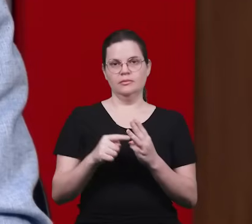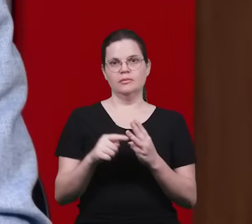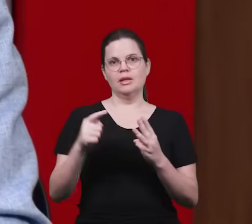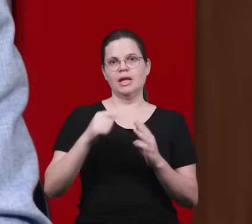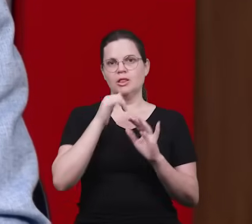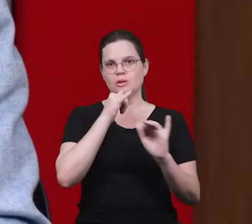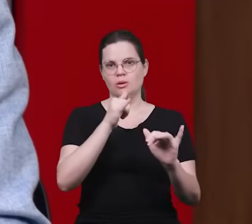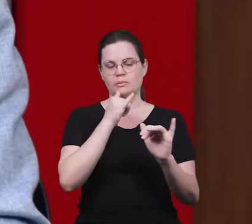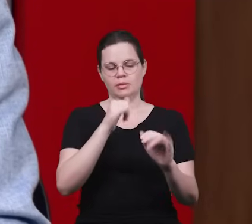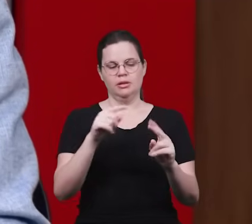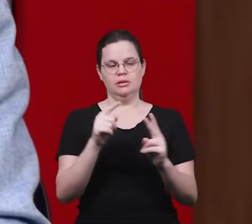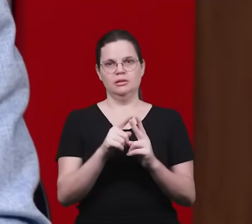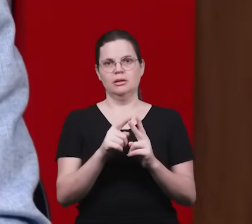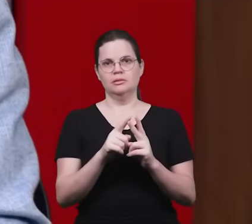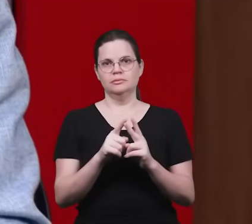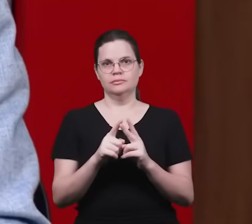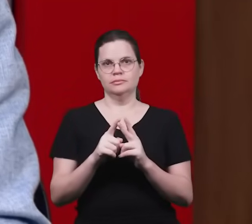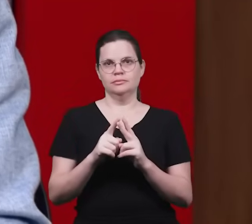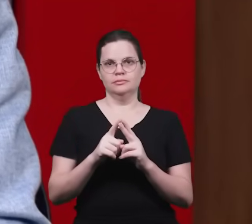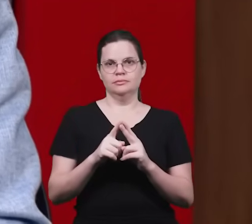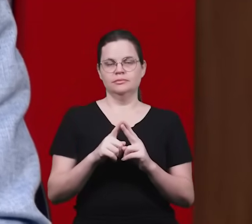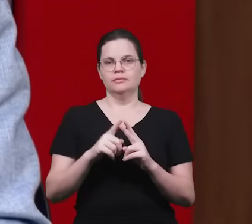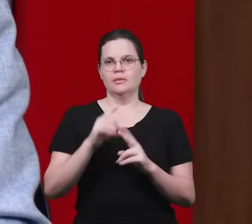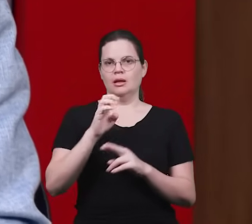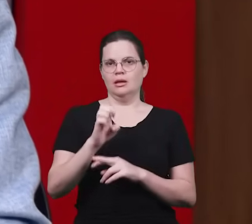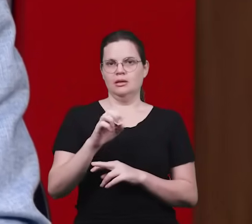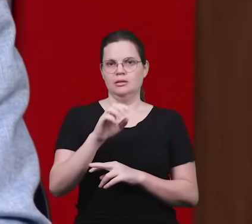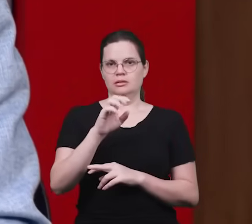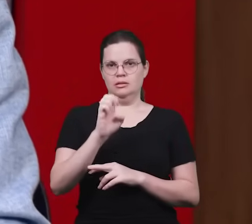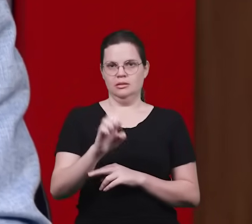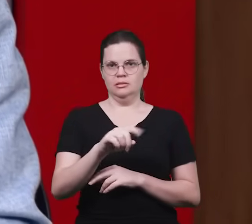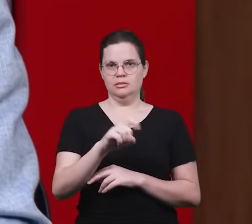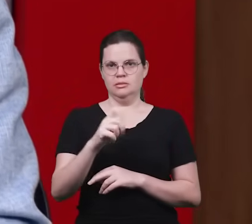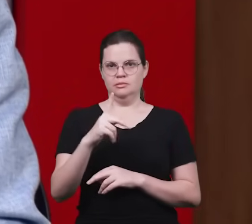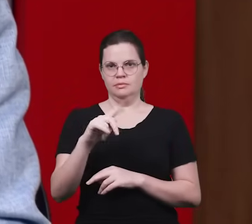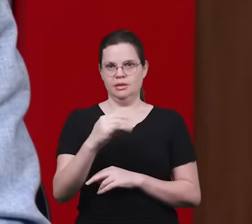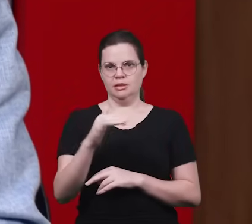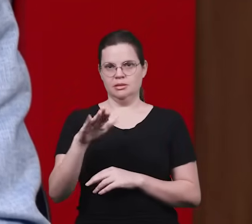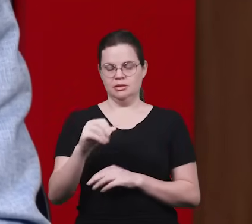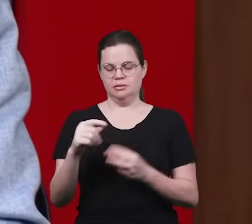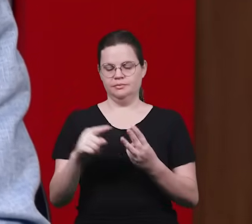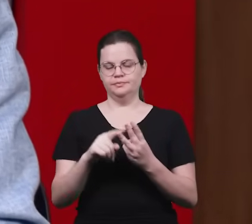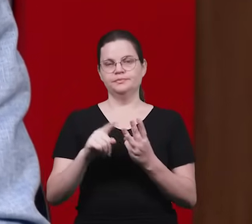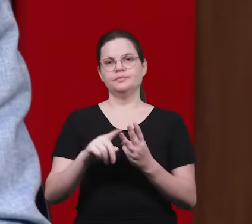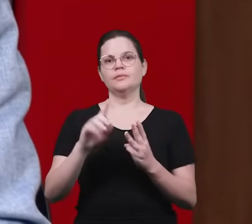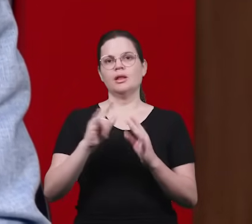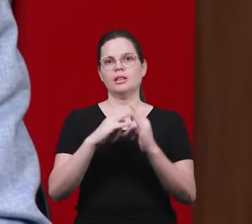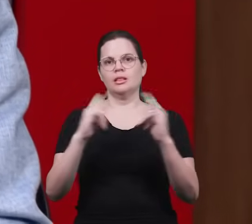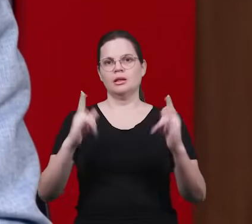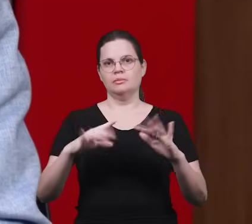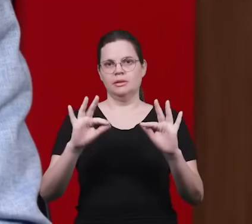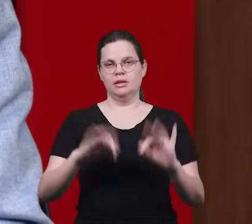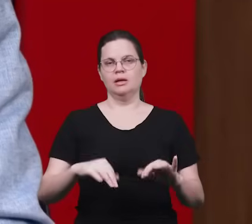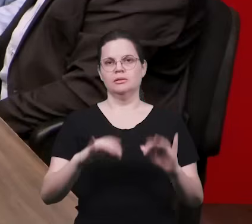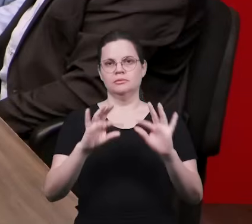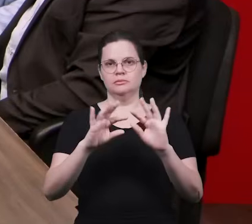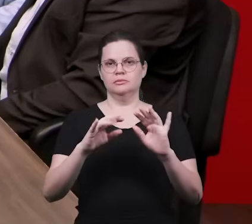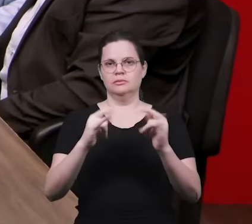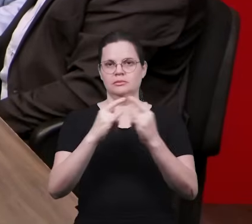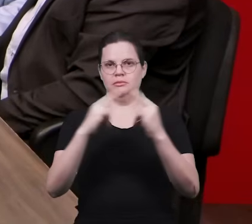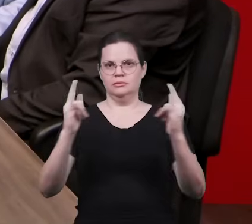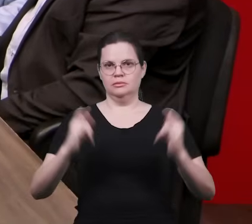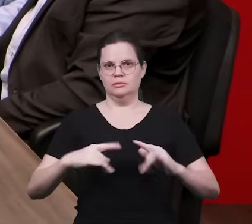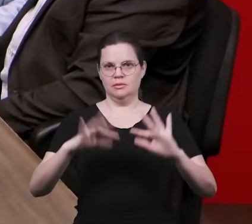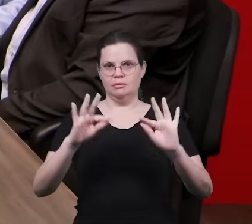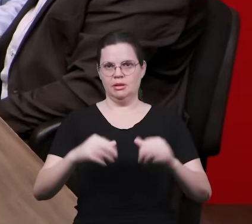na última festa era a festa dos tabernáculos. Então, o que nós queremos aqui